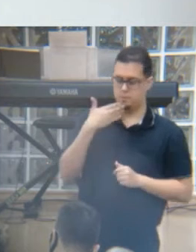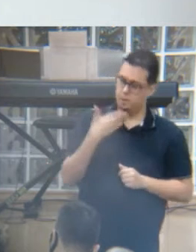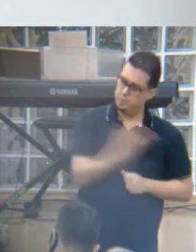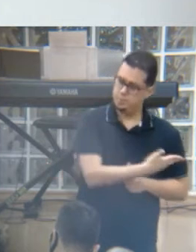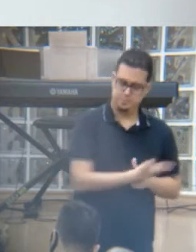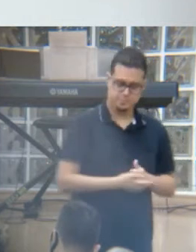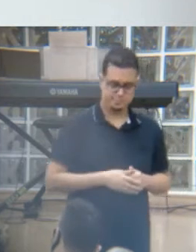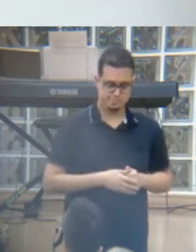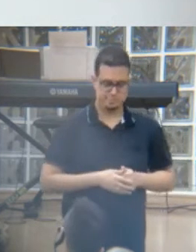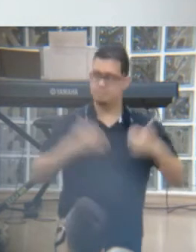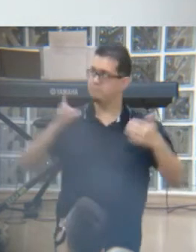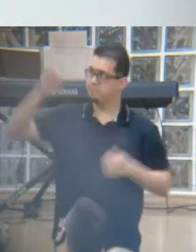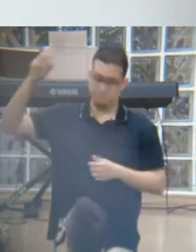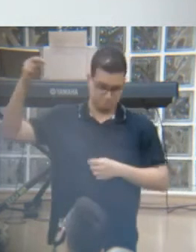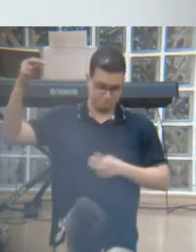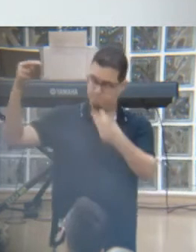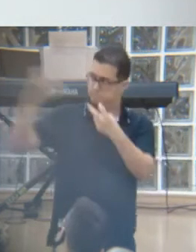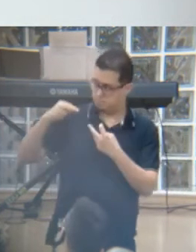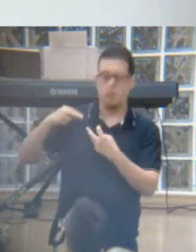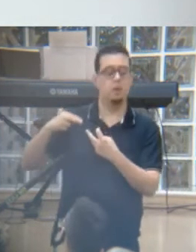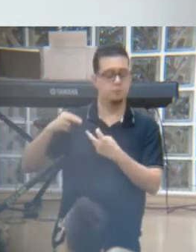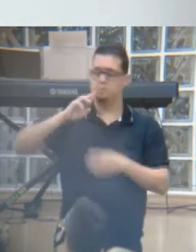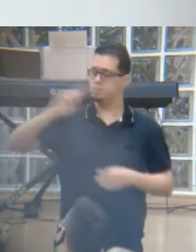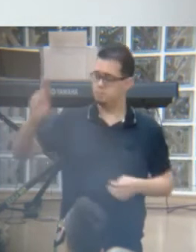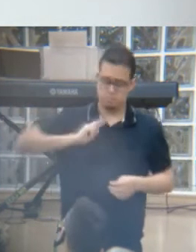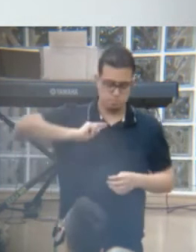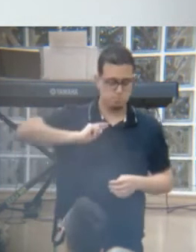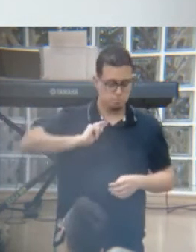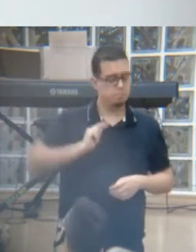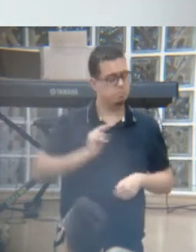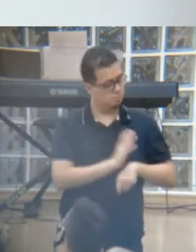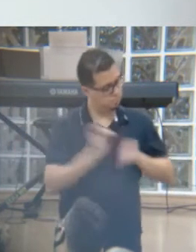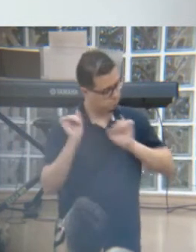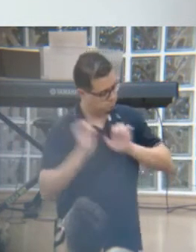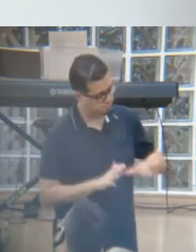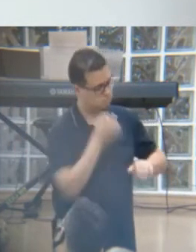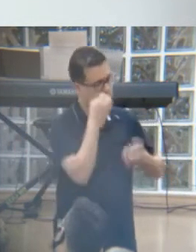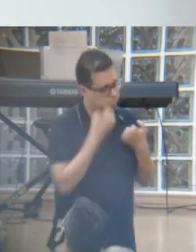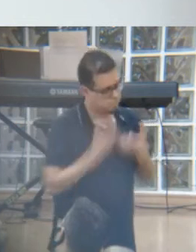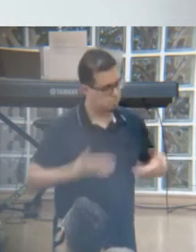ouviu e atendeu com graça e bondade e misericórdia.